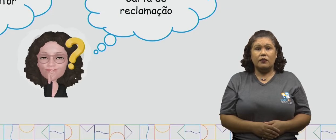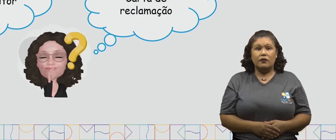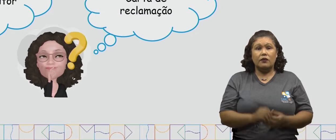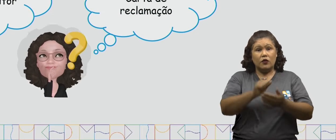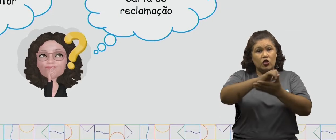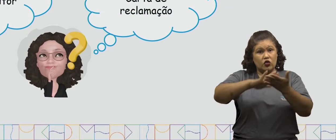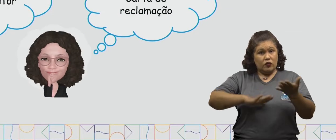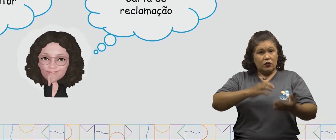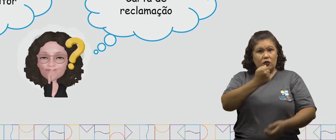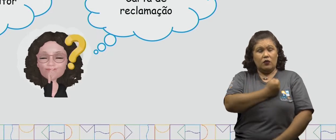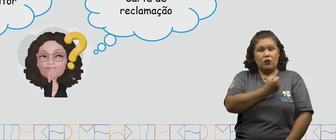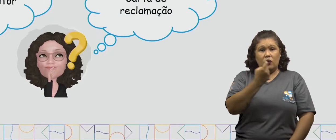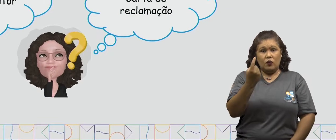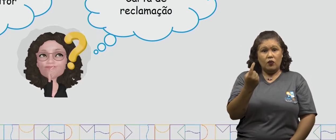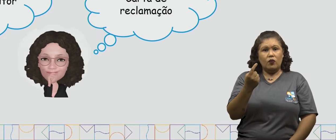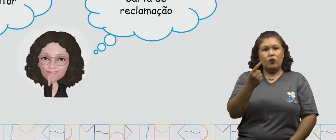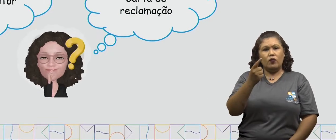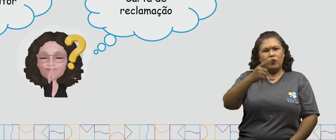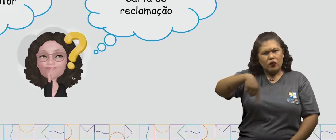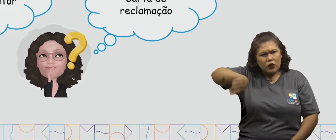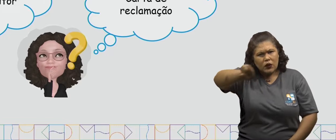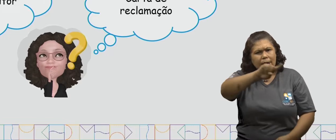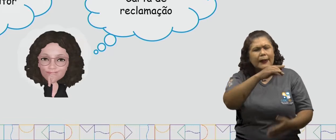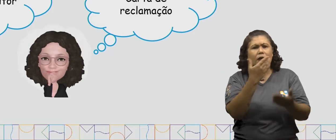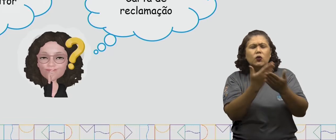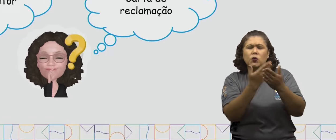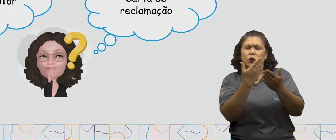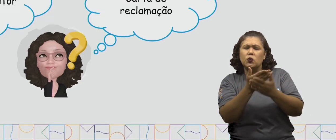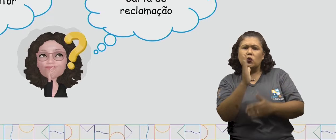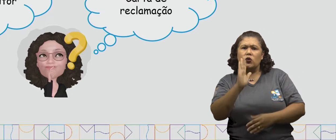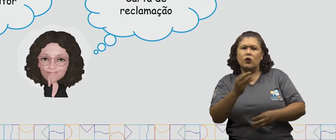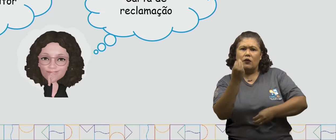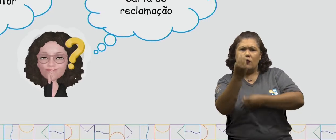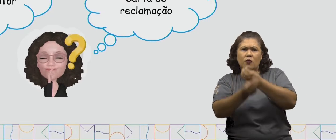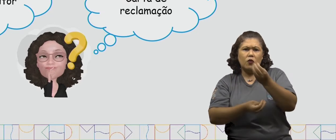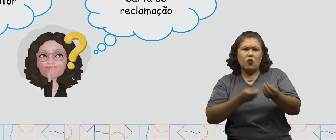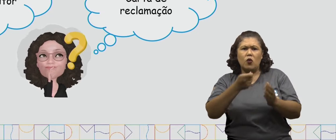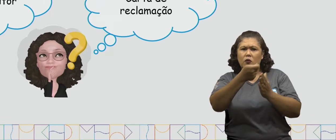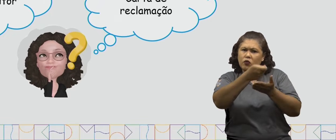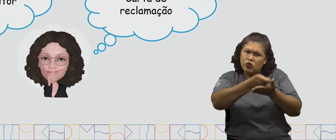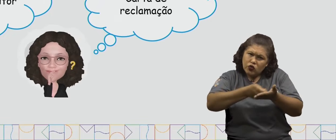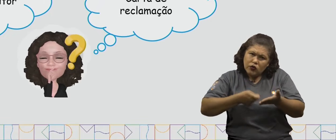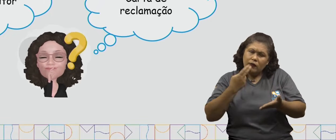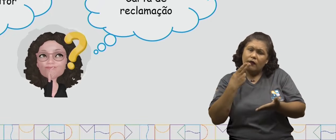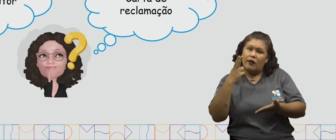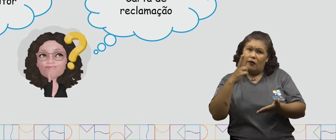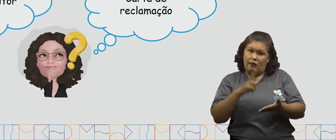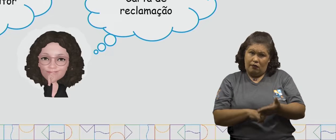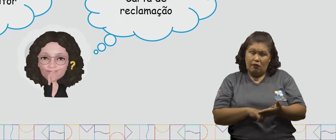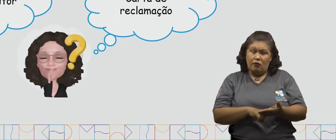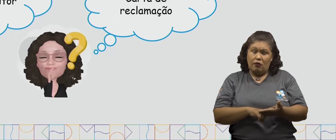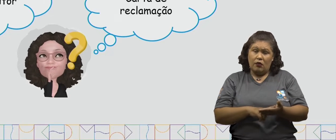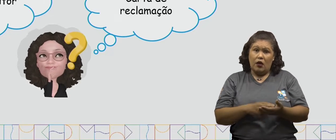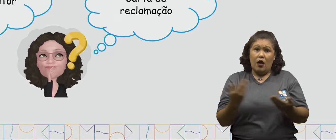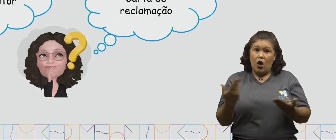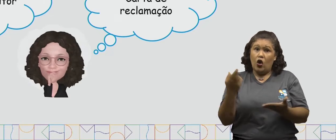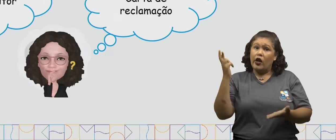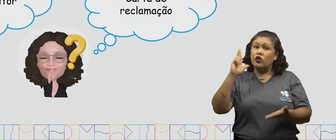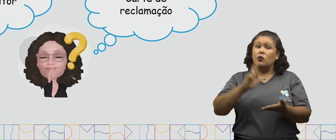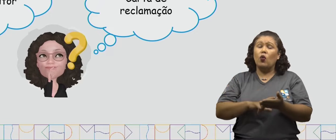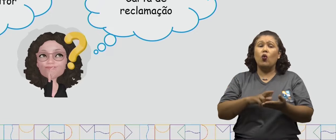Atividade número 1. De acordo com os seus estudos sobre produção de cartas, responda. Letra A. Qual o tipo de